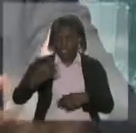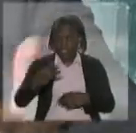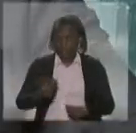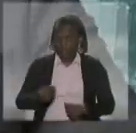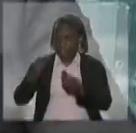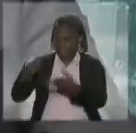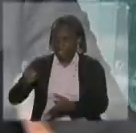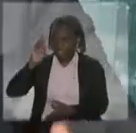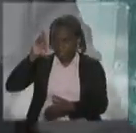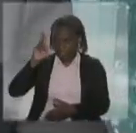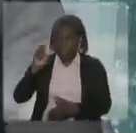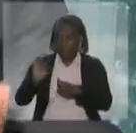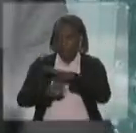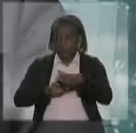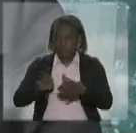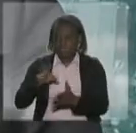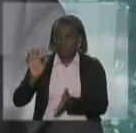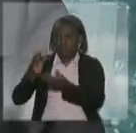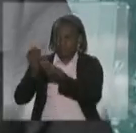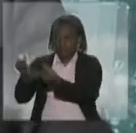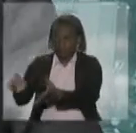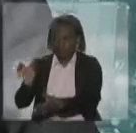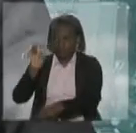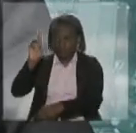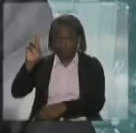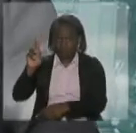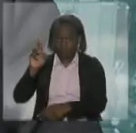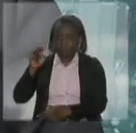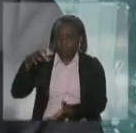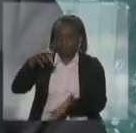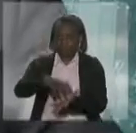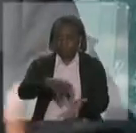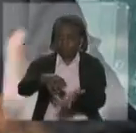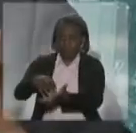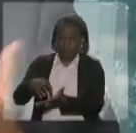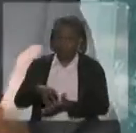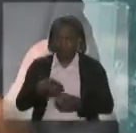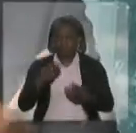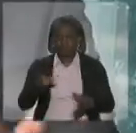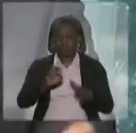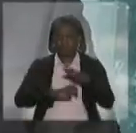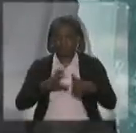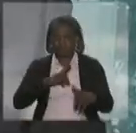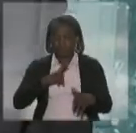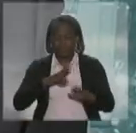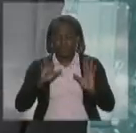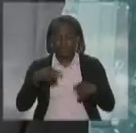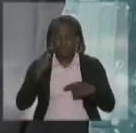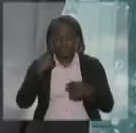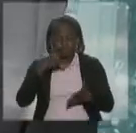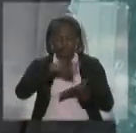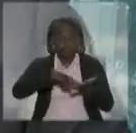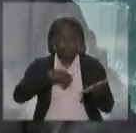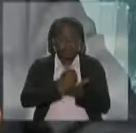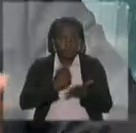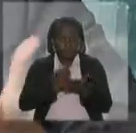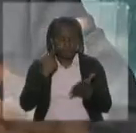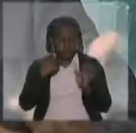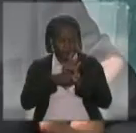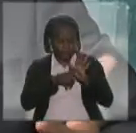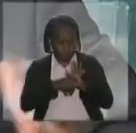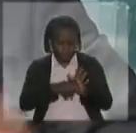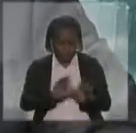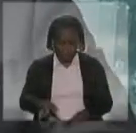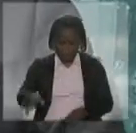de órgãos internos a iniciativa privada quando vamos ver os contratos mas verificamos são